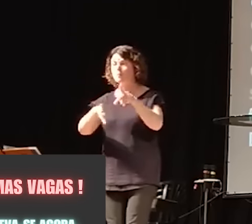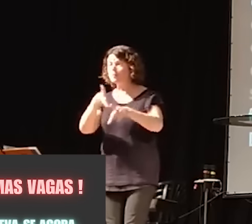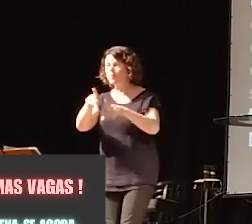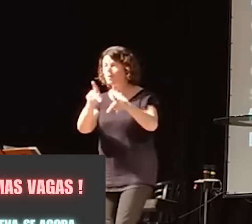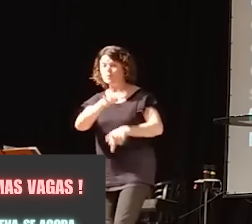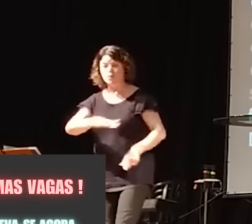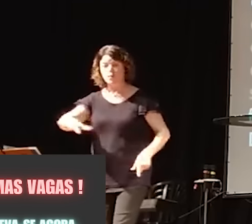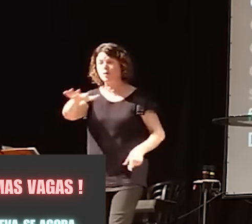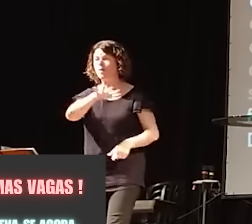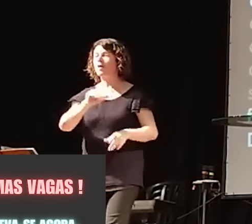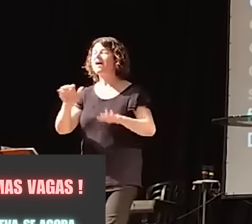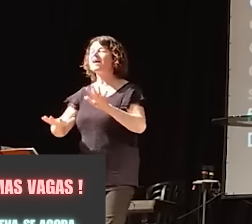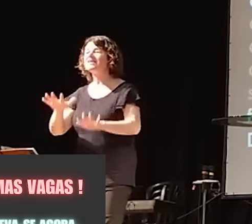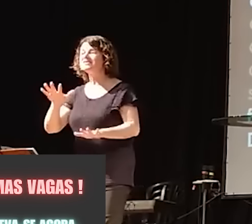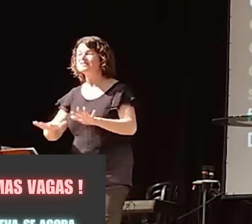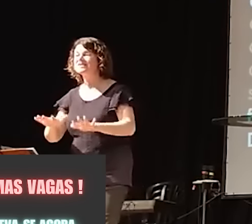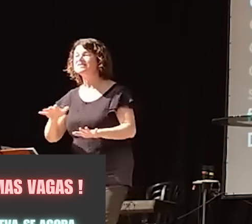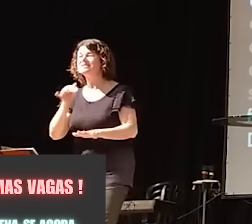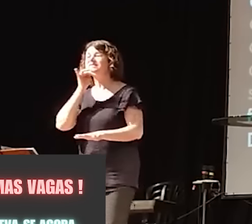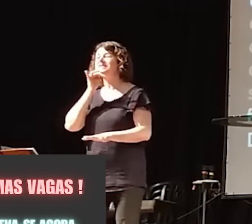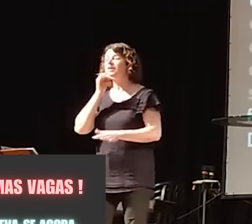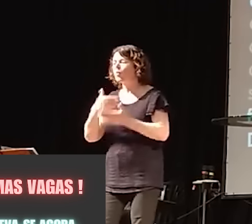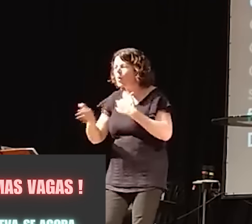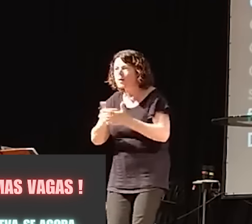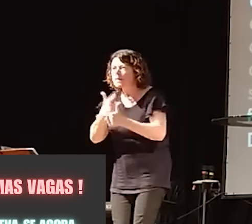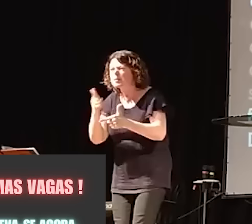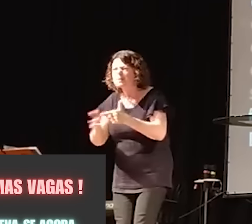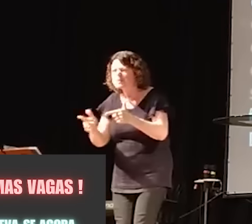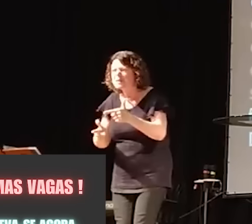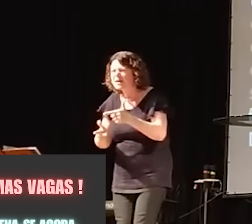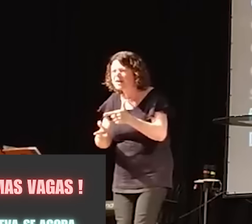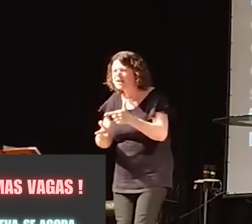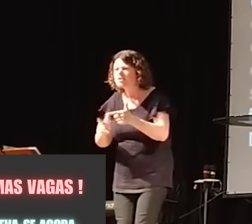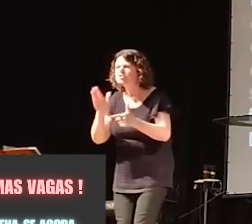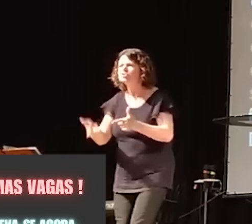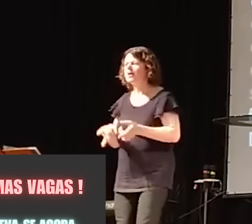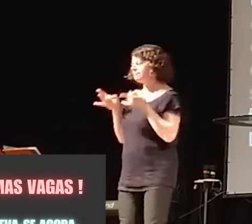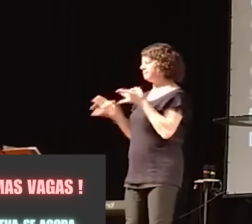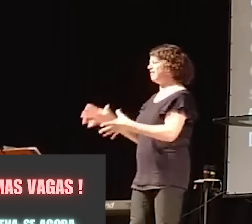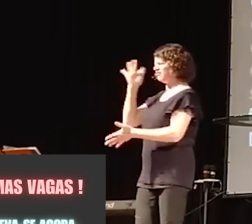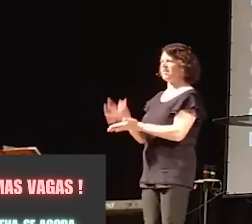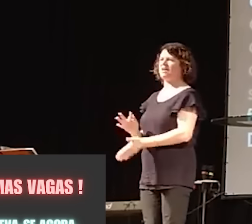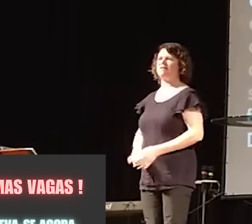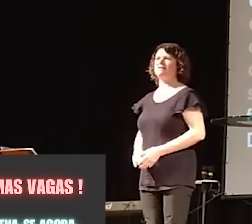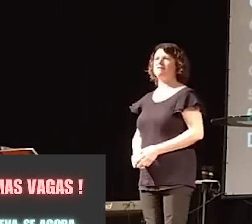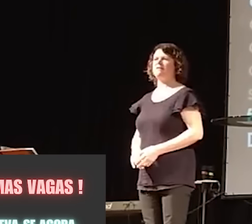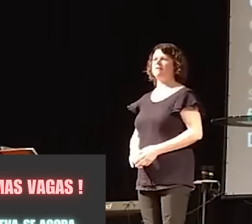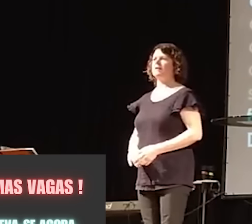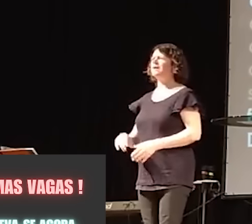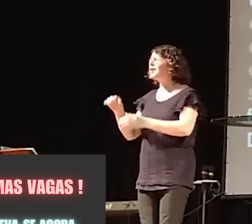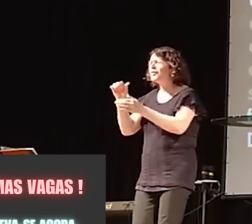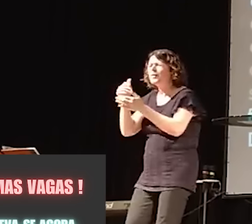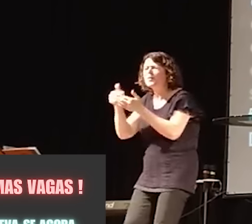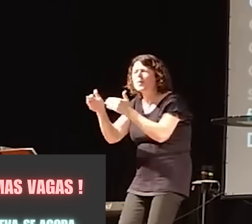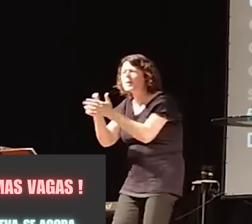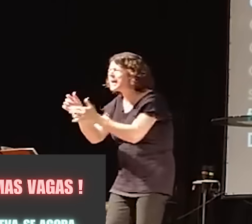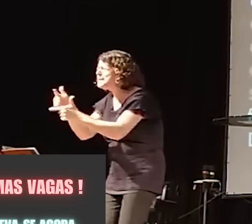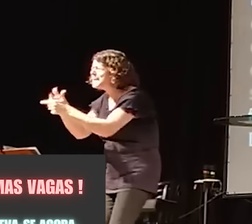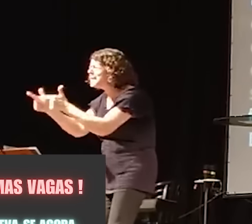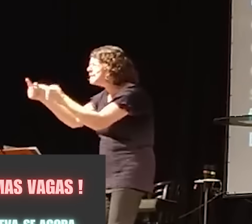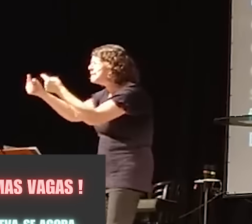um biliscão o povo já quer desviar da Fé você qualquer tipo de problema vai do voou mais